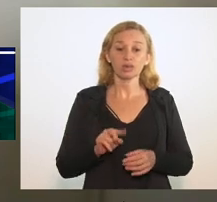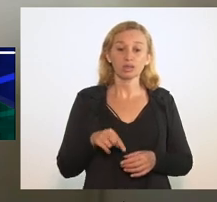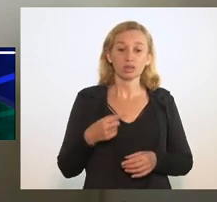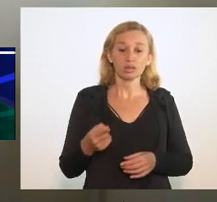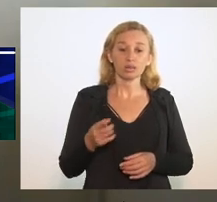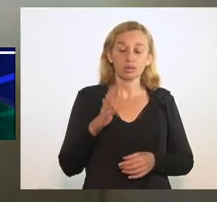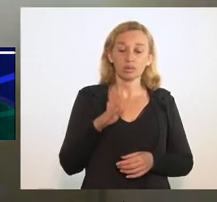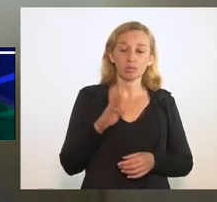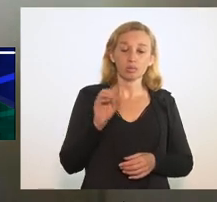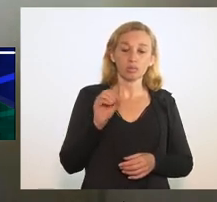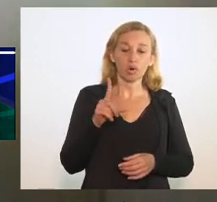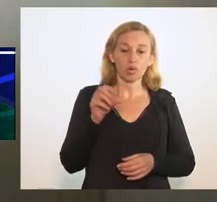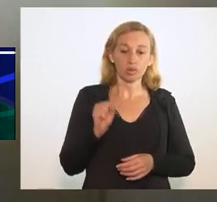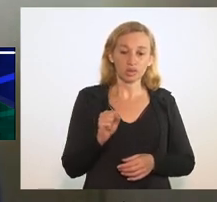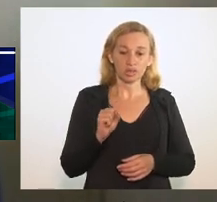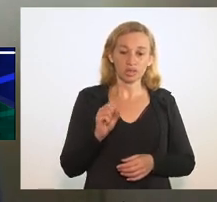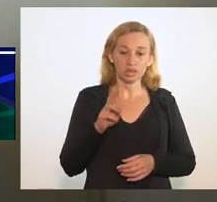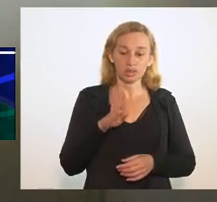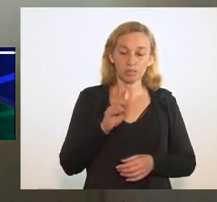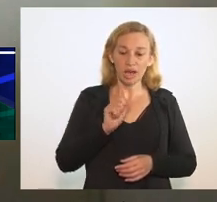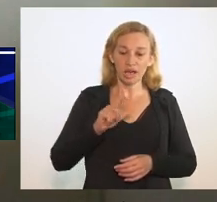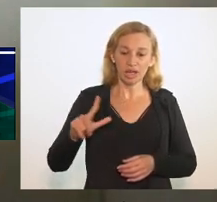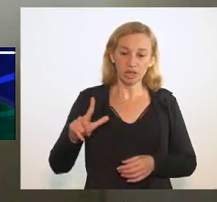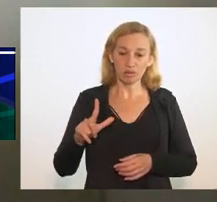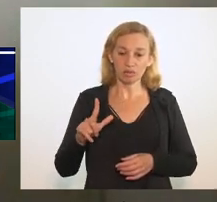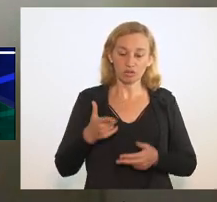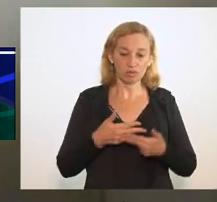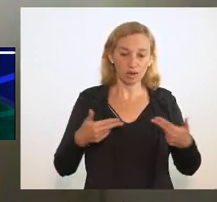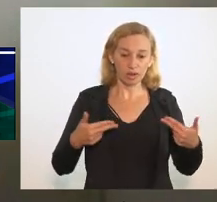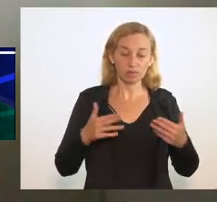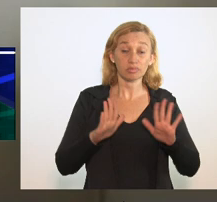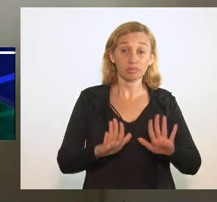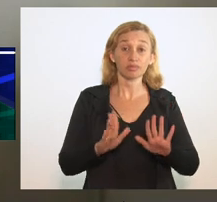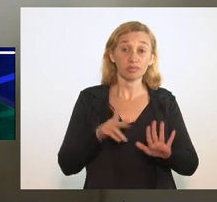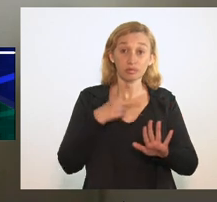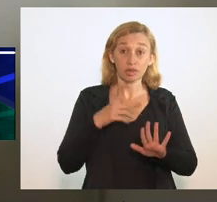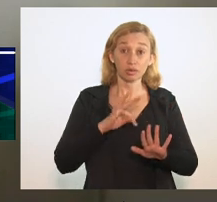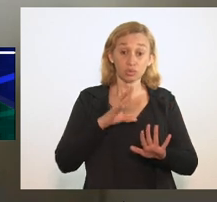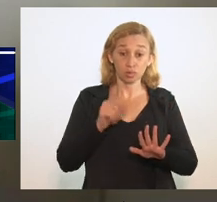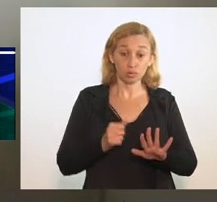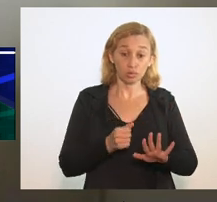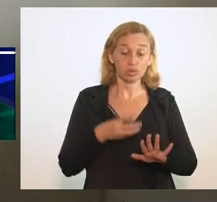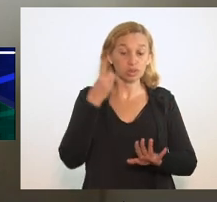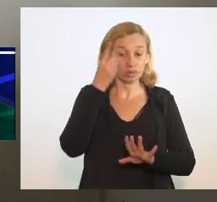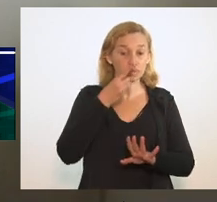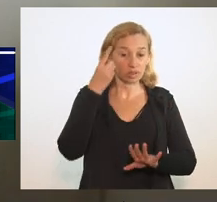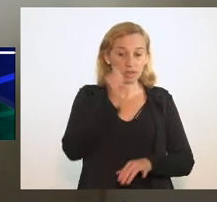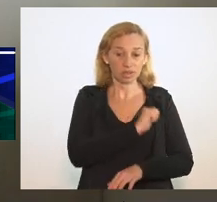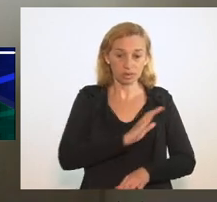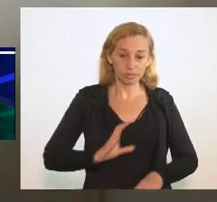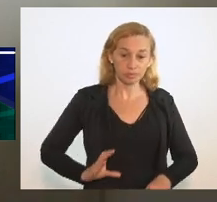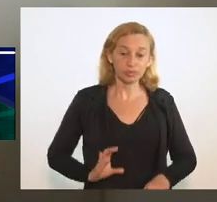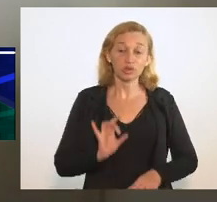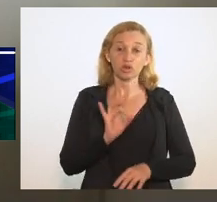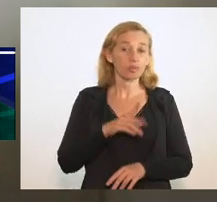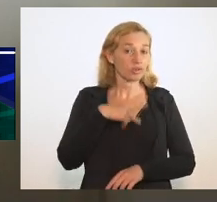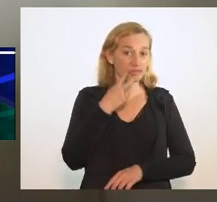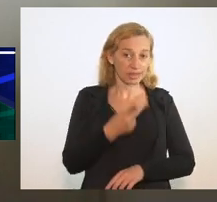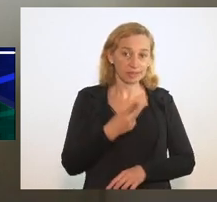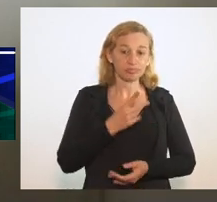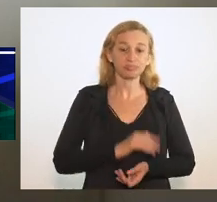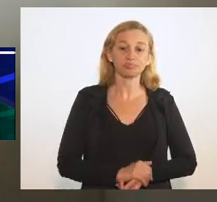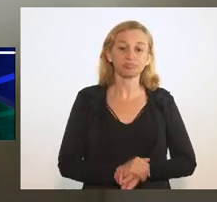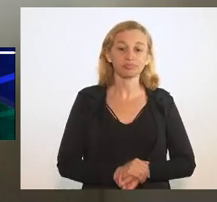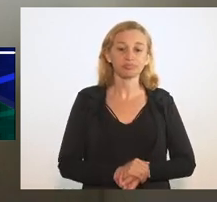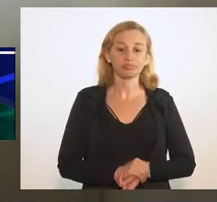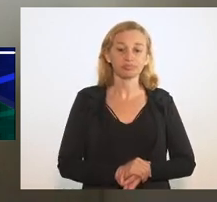bolsa de composição de preços de barris. Dizendo isso, deputado André Siciliano, é para reafirmar